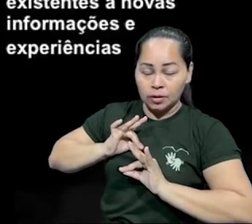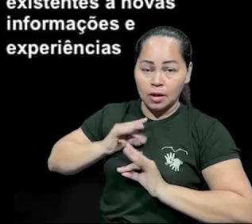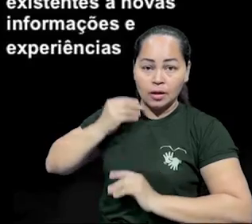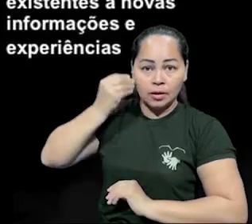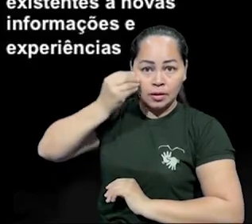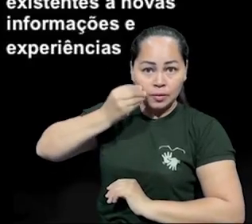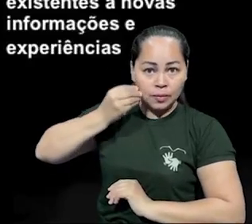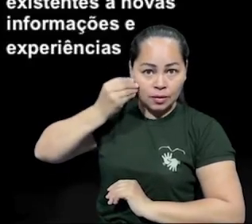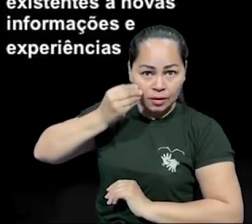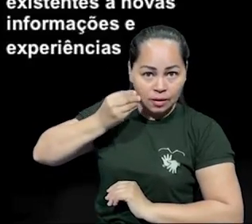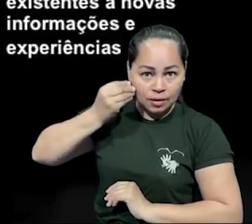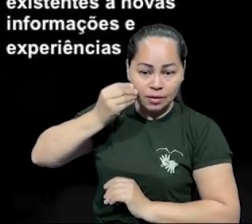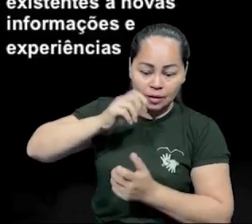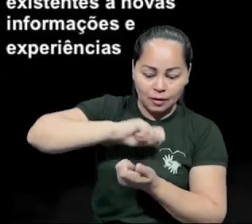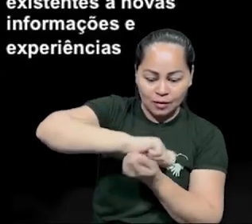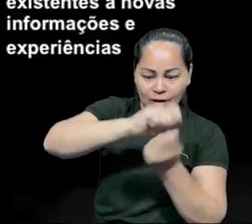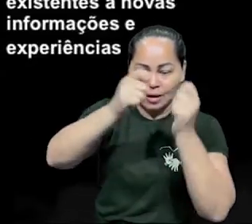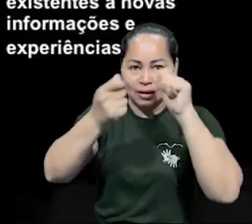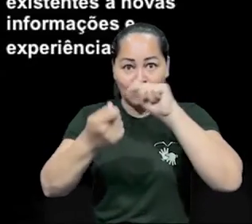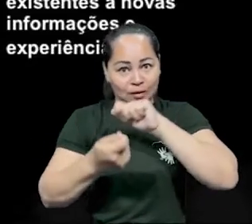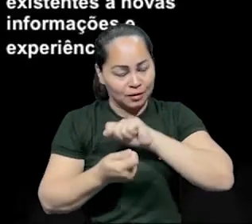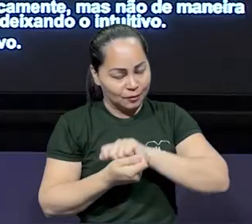novo estágio de adaptação.